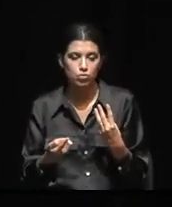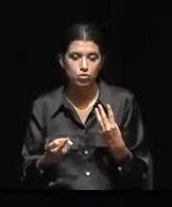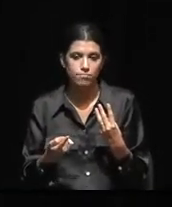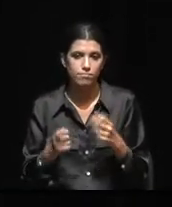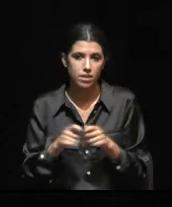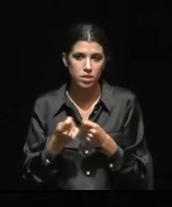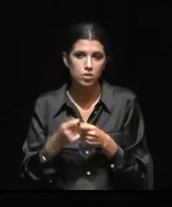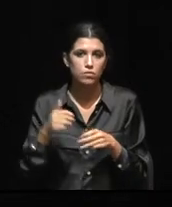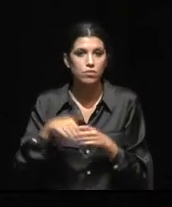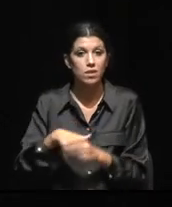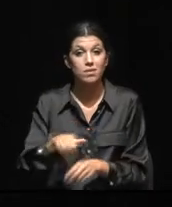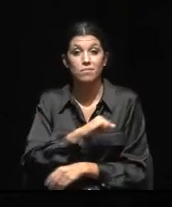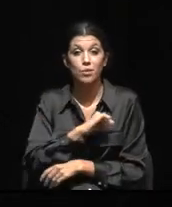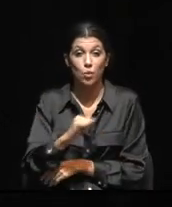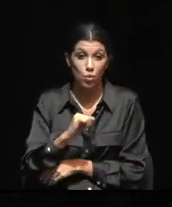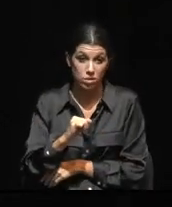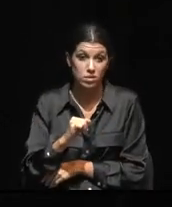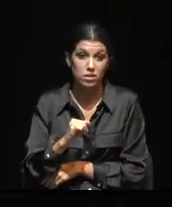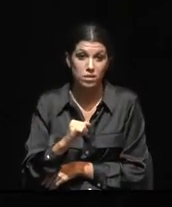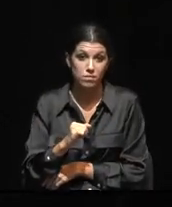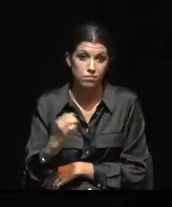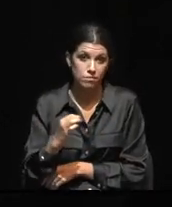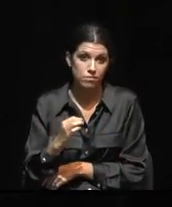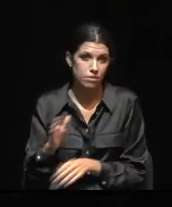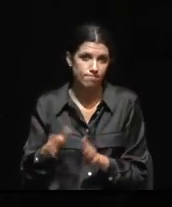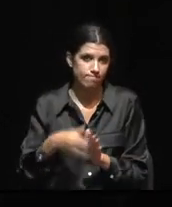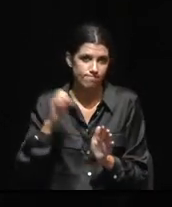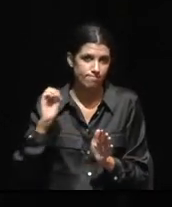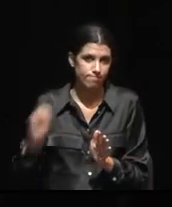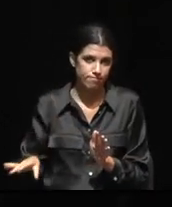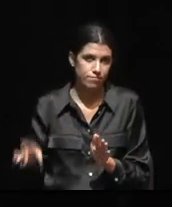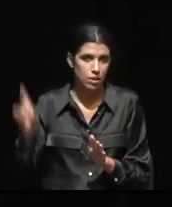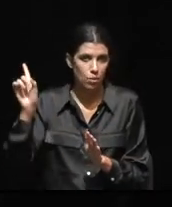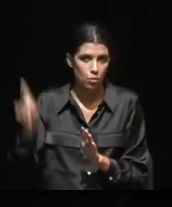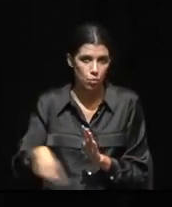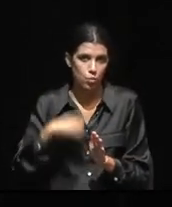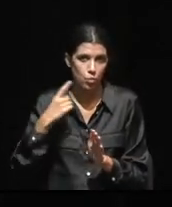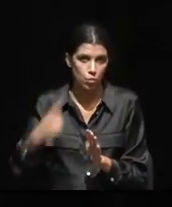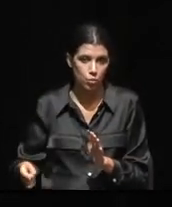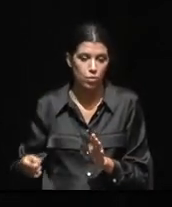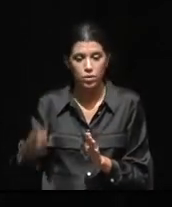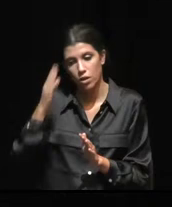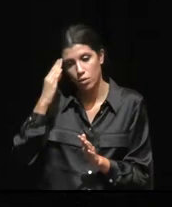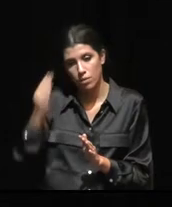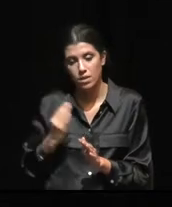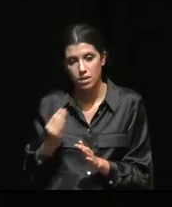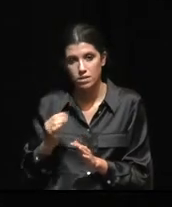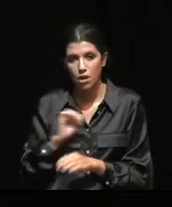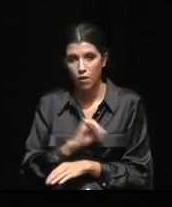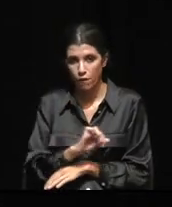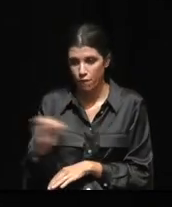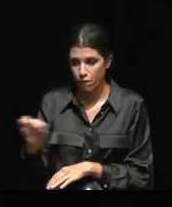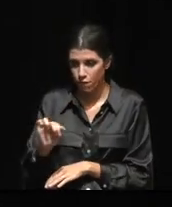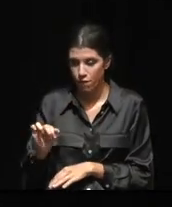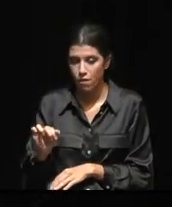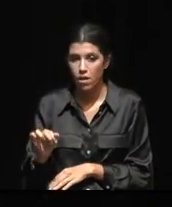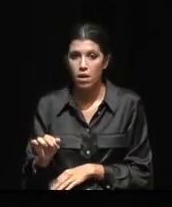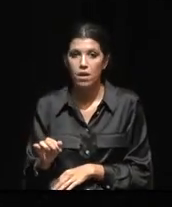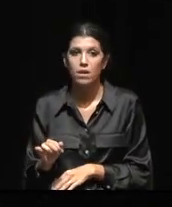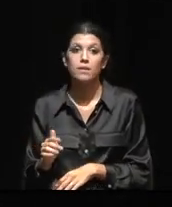contra e que obtivesse o enfim a a reprovação da recomendação da iniciativa liberal O que